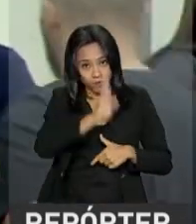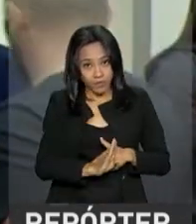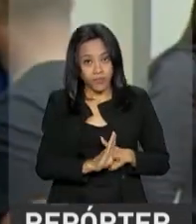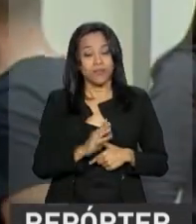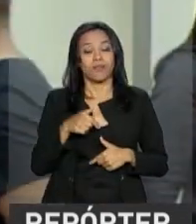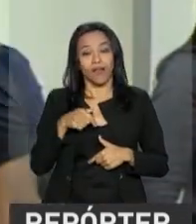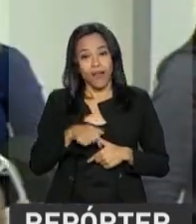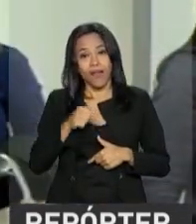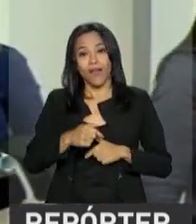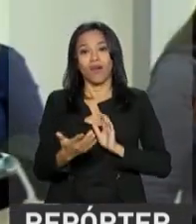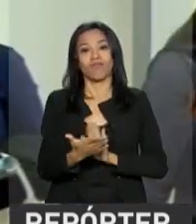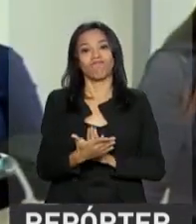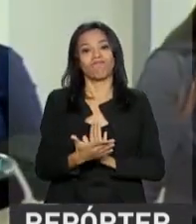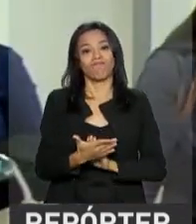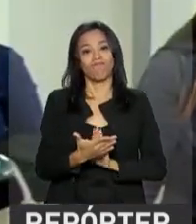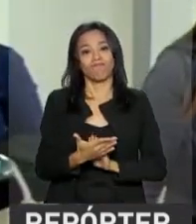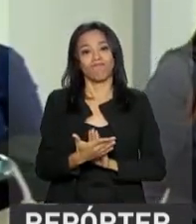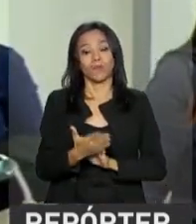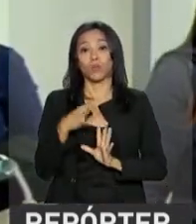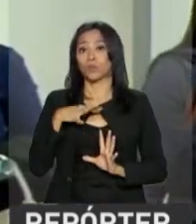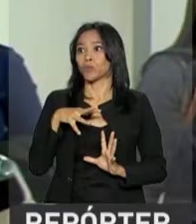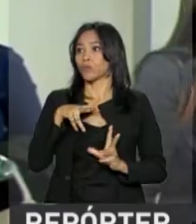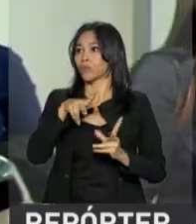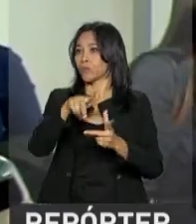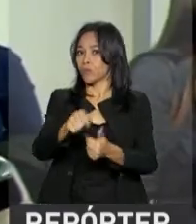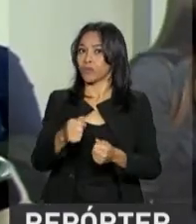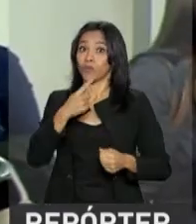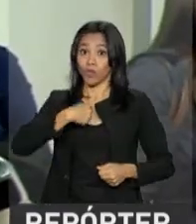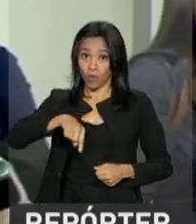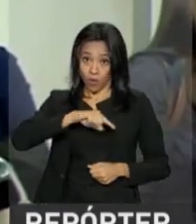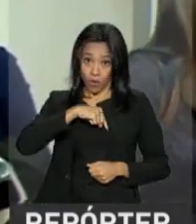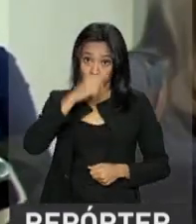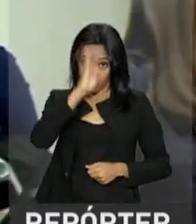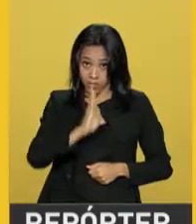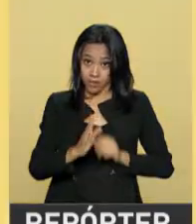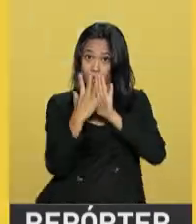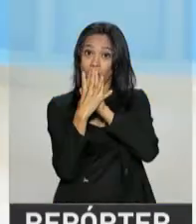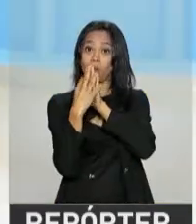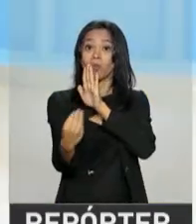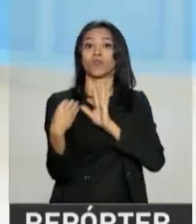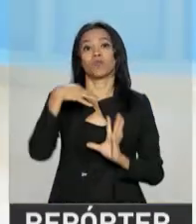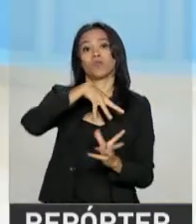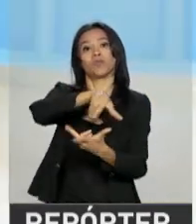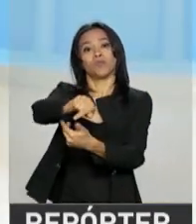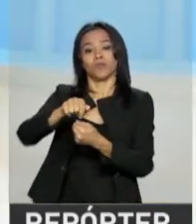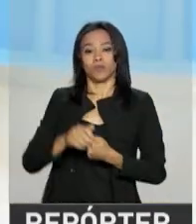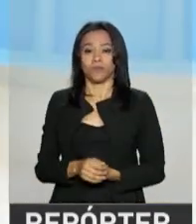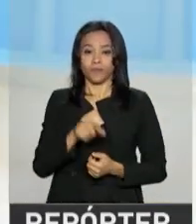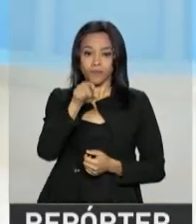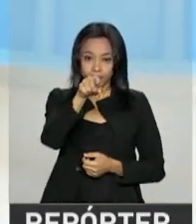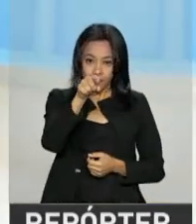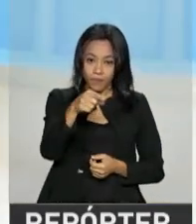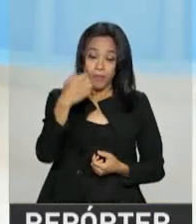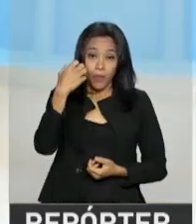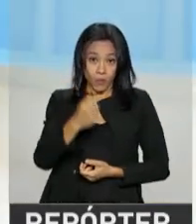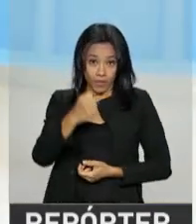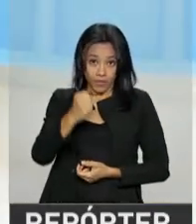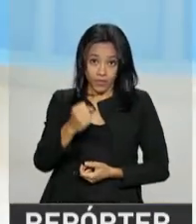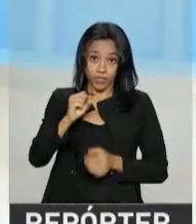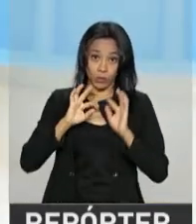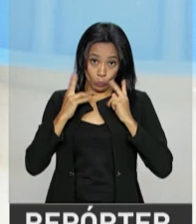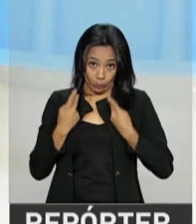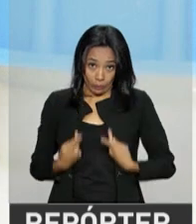tem que se parabenizar no mundo inteiro. Nós somos referência no mundo inteiro. A estratégia de bancos de leite humano do